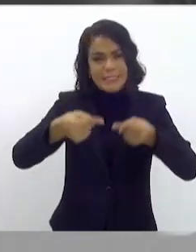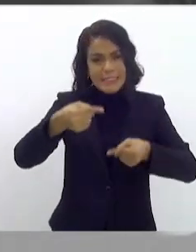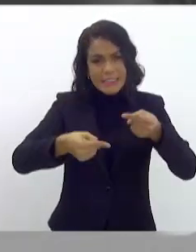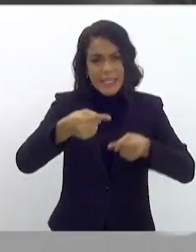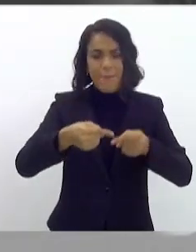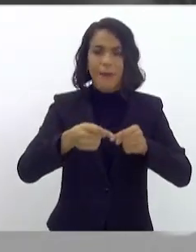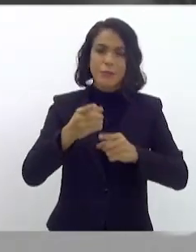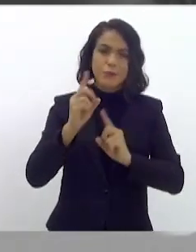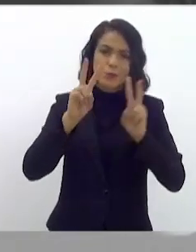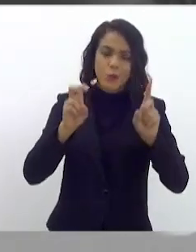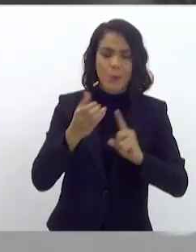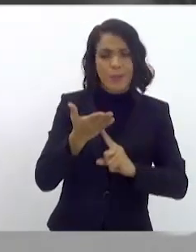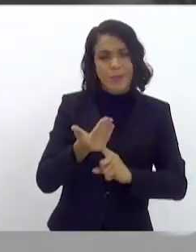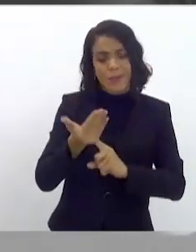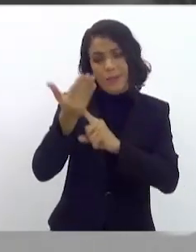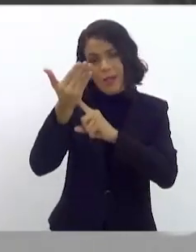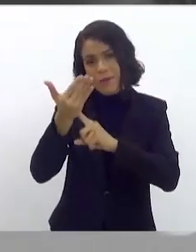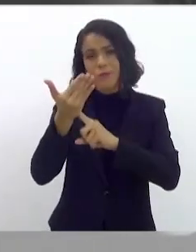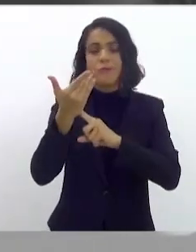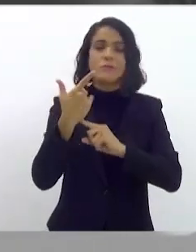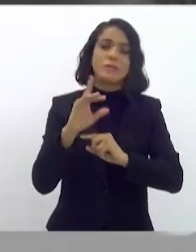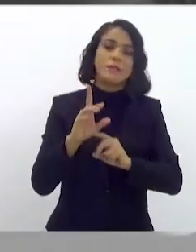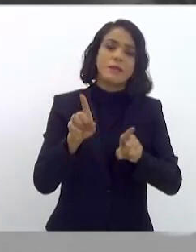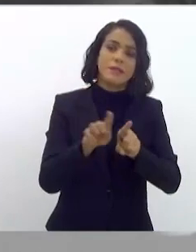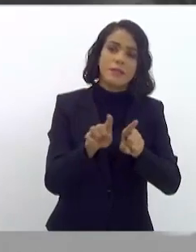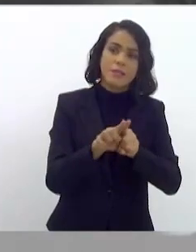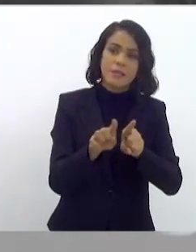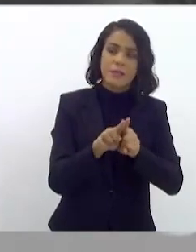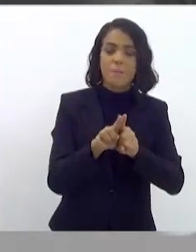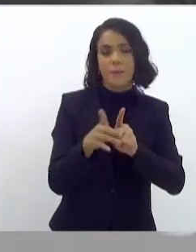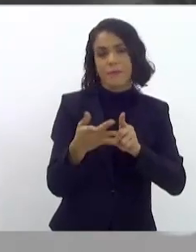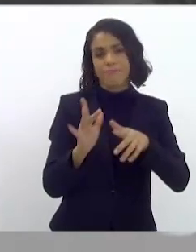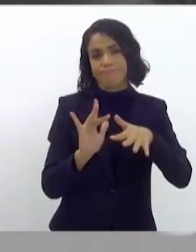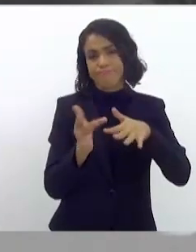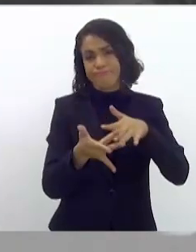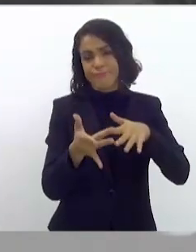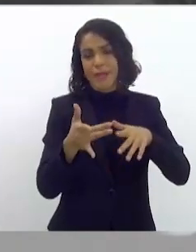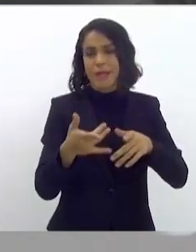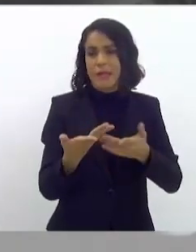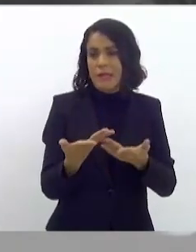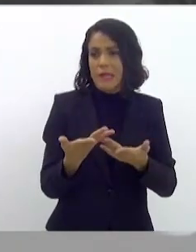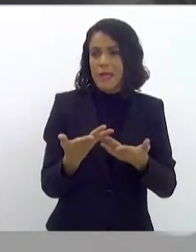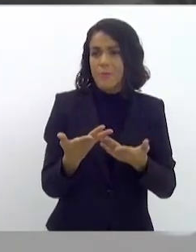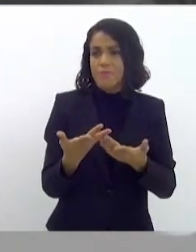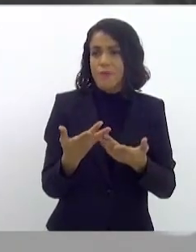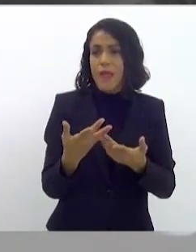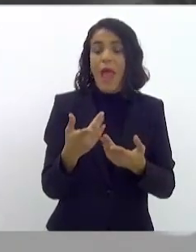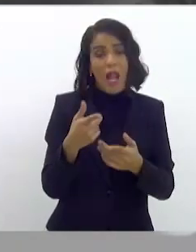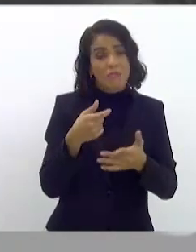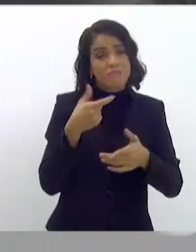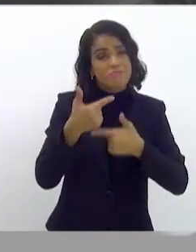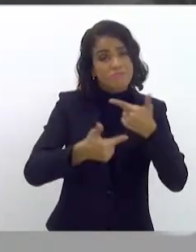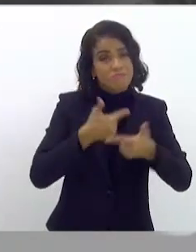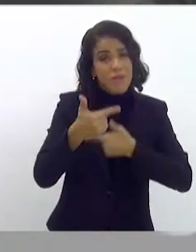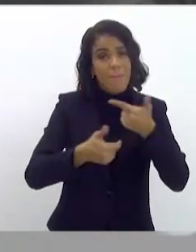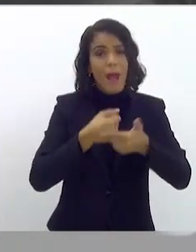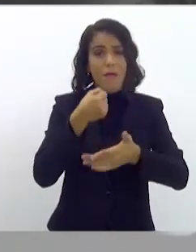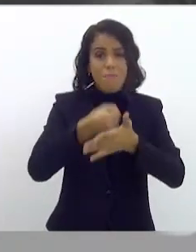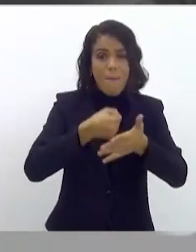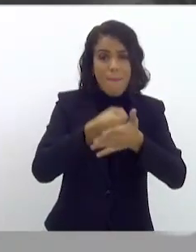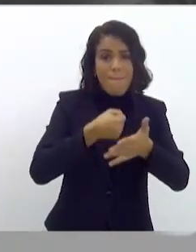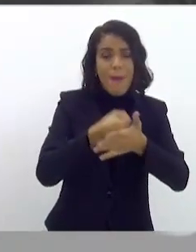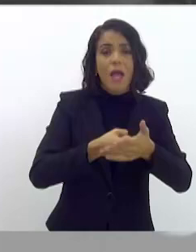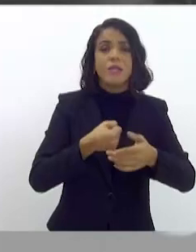dados, a Mari se especializa no tema justamente do combate à violência política de gênero,